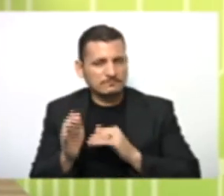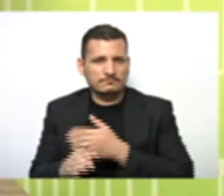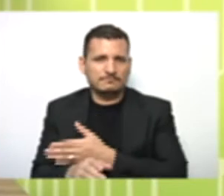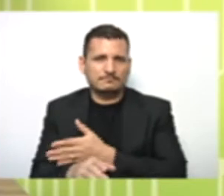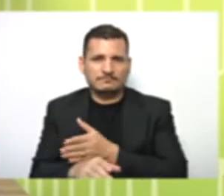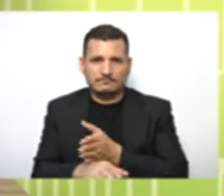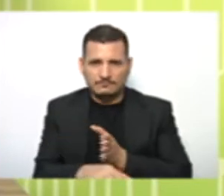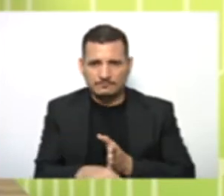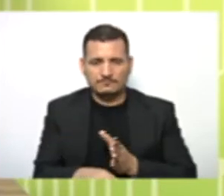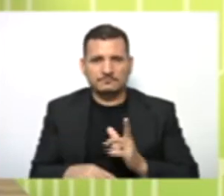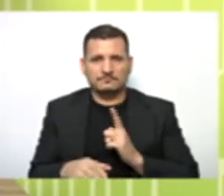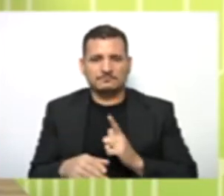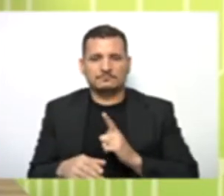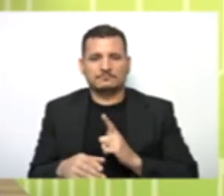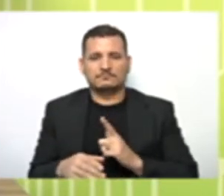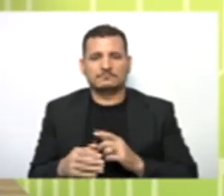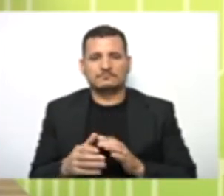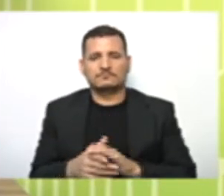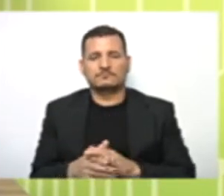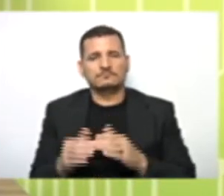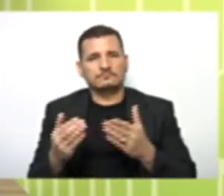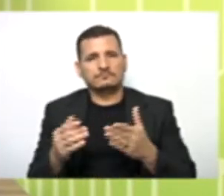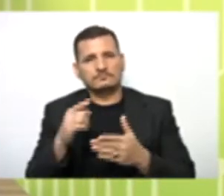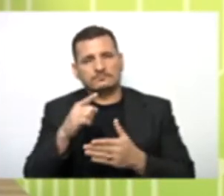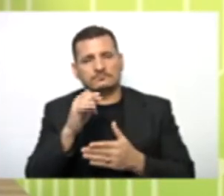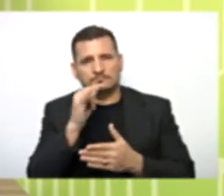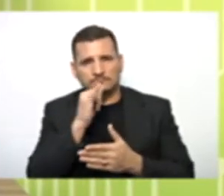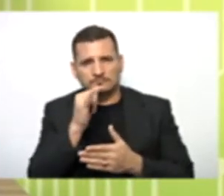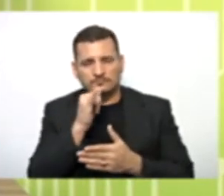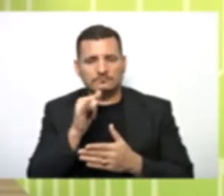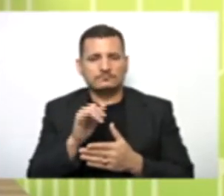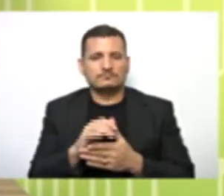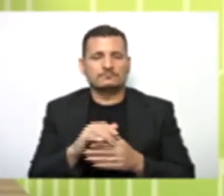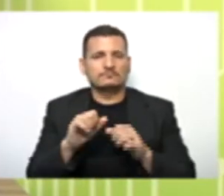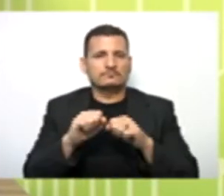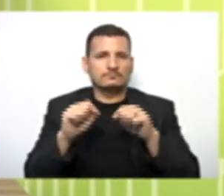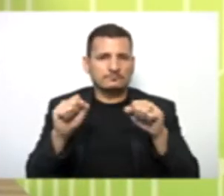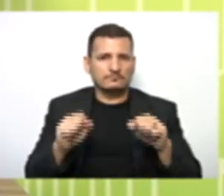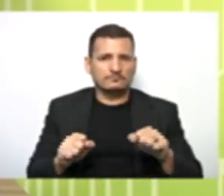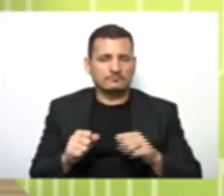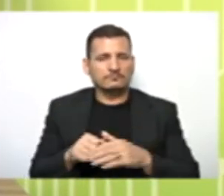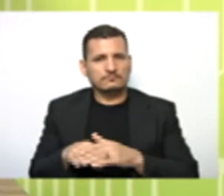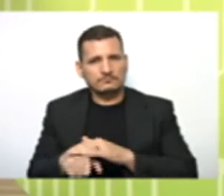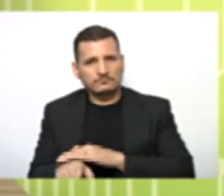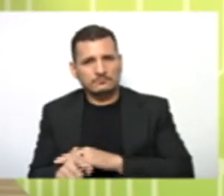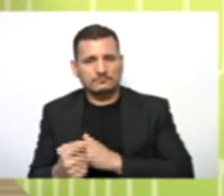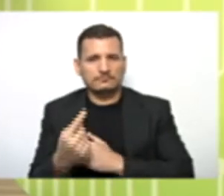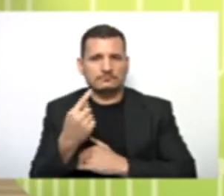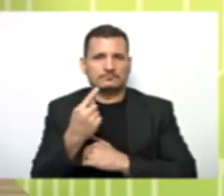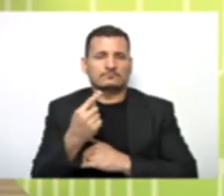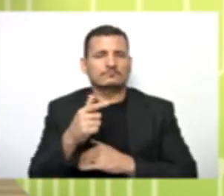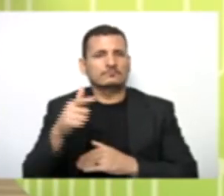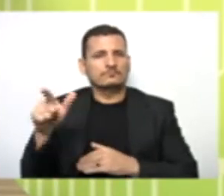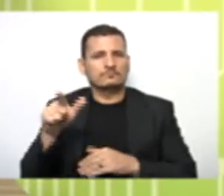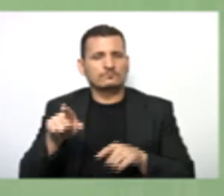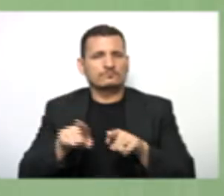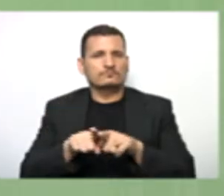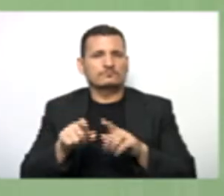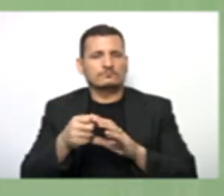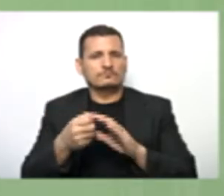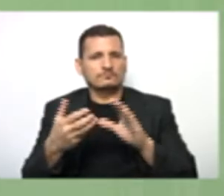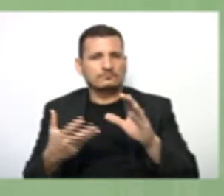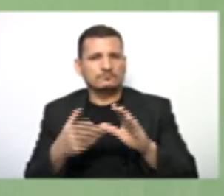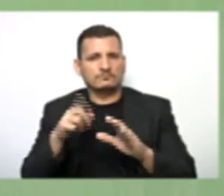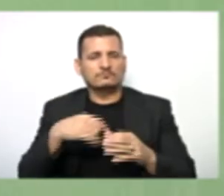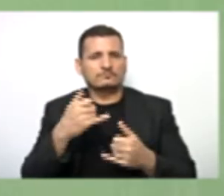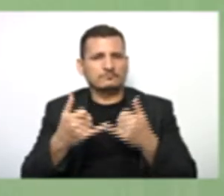né? Então, esse é um dos exemplos de software de entrada e saída. Outro que é muito característico são